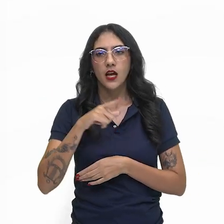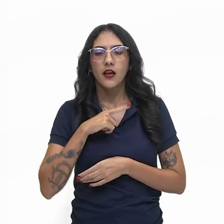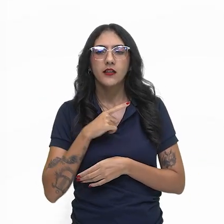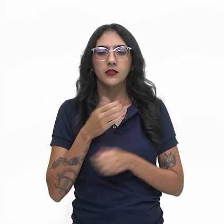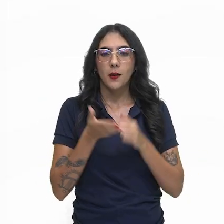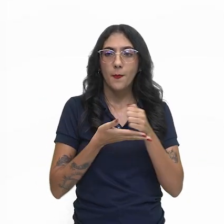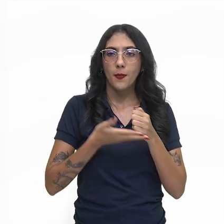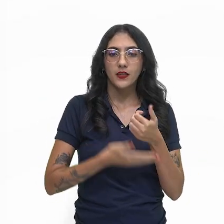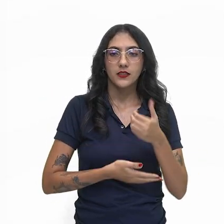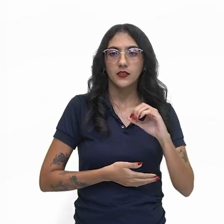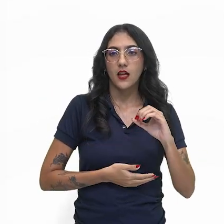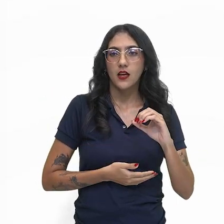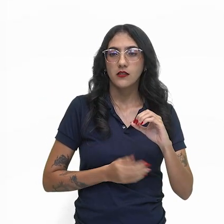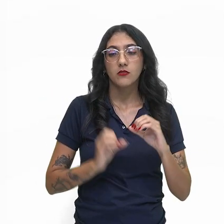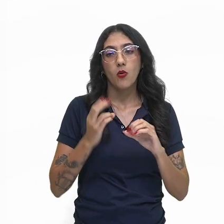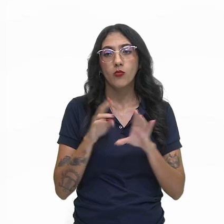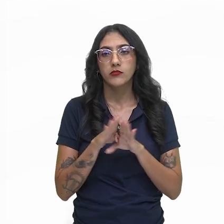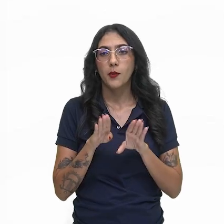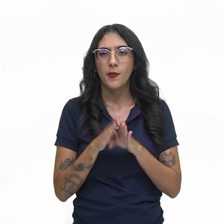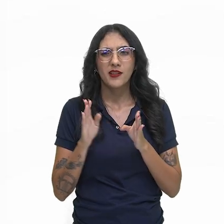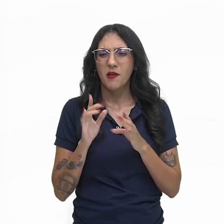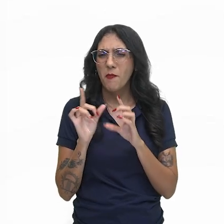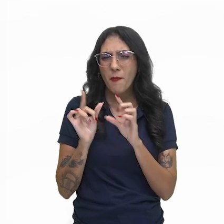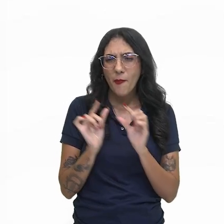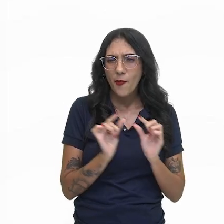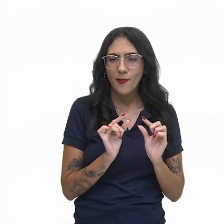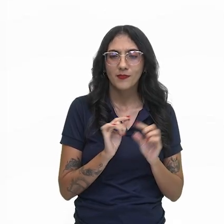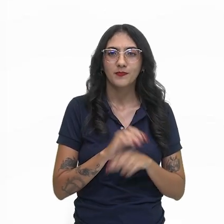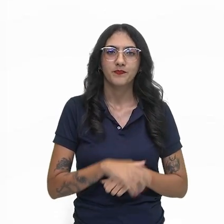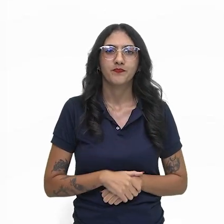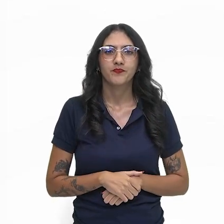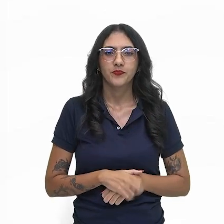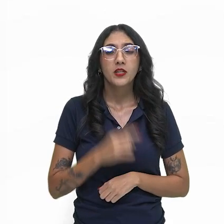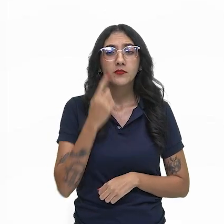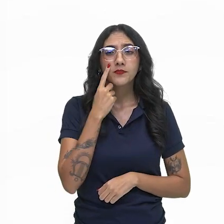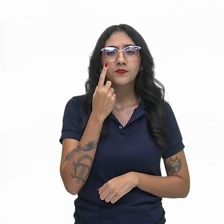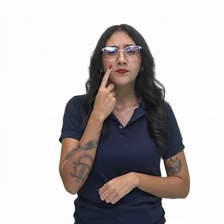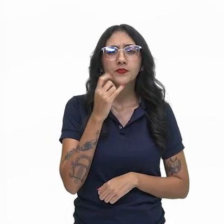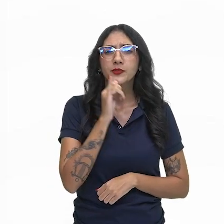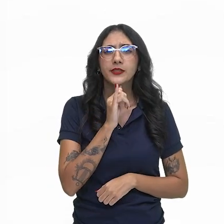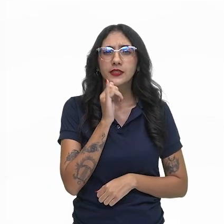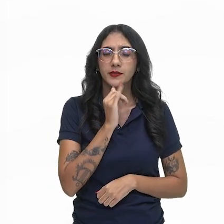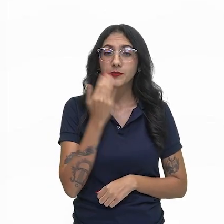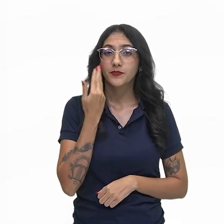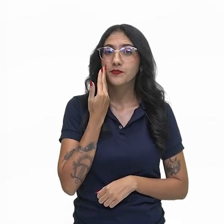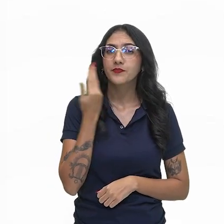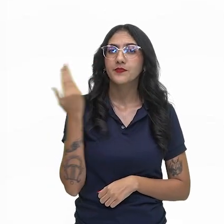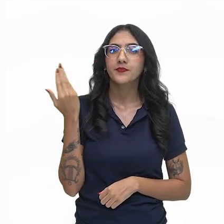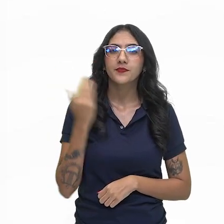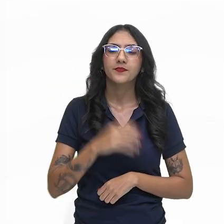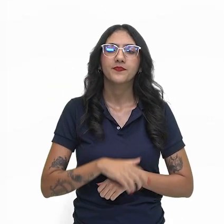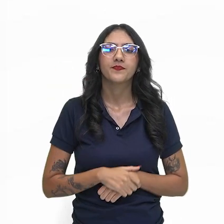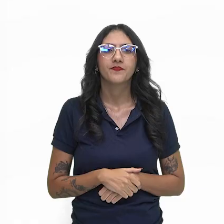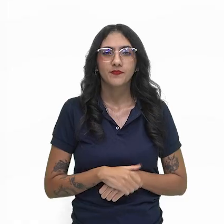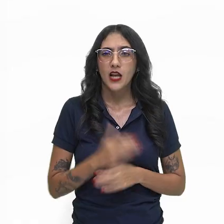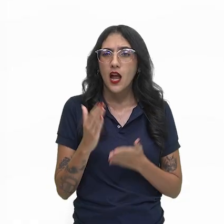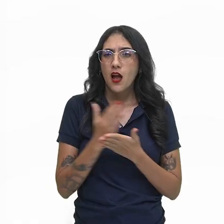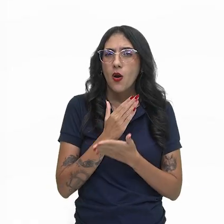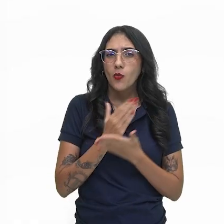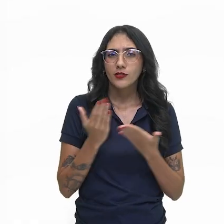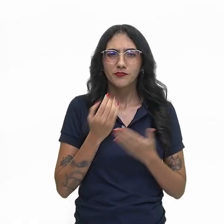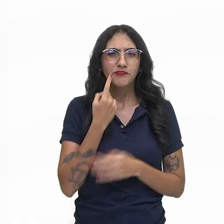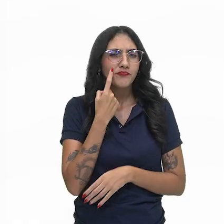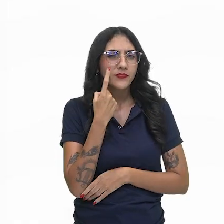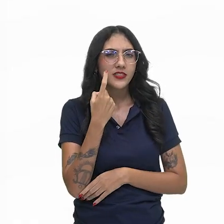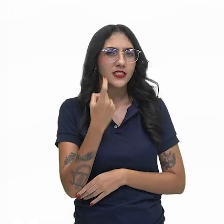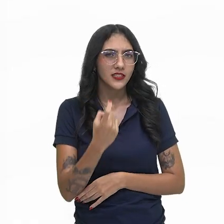científica. Ou ele é muito pequenininho. A gente vai ver aqui os outros exemplos. Veja só. Alguns exemplos